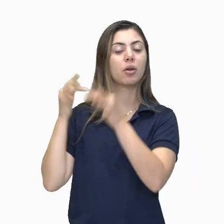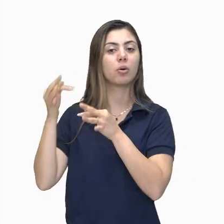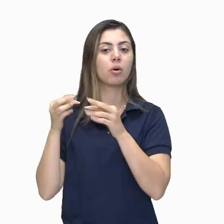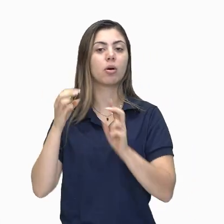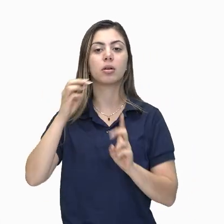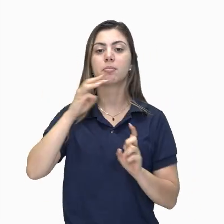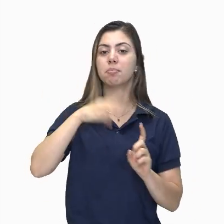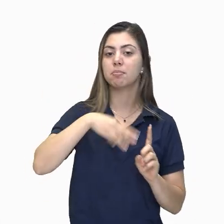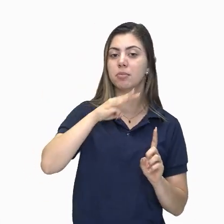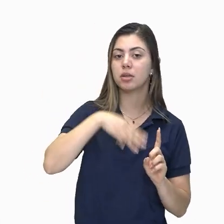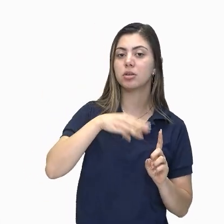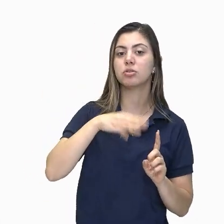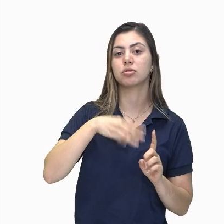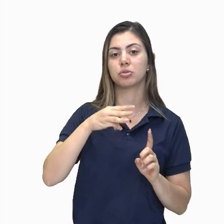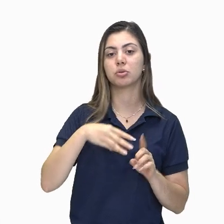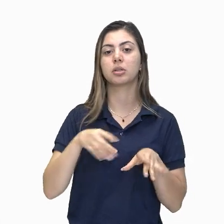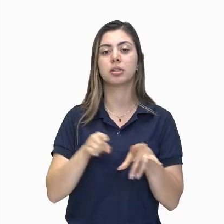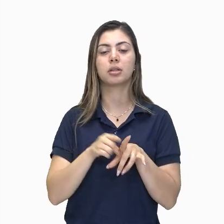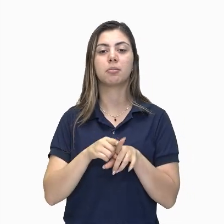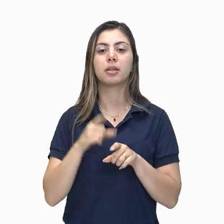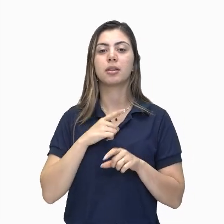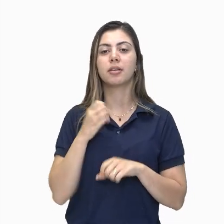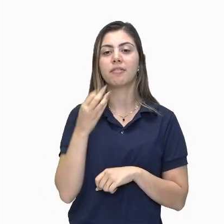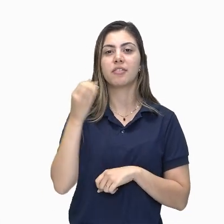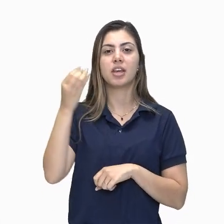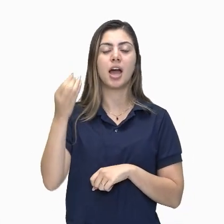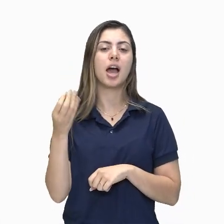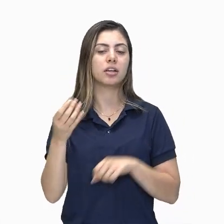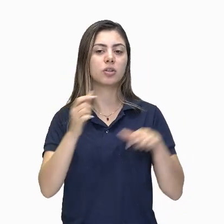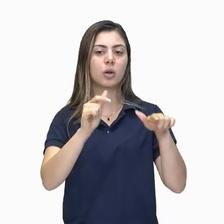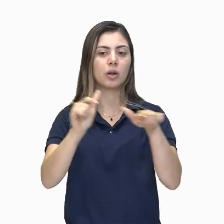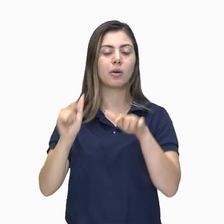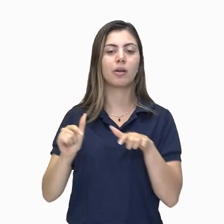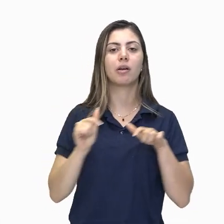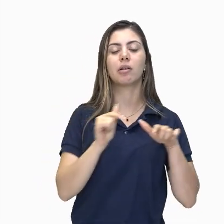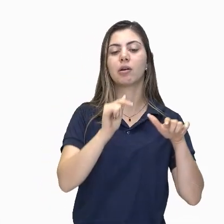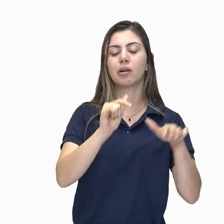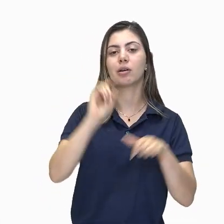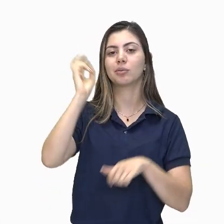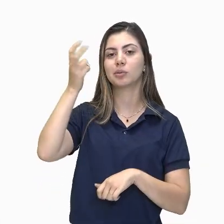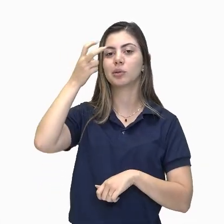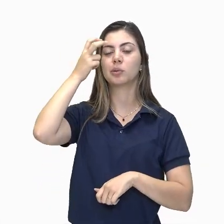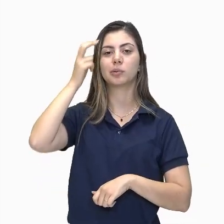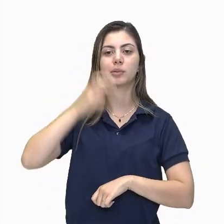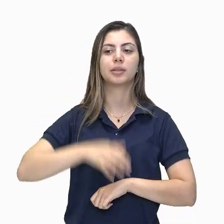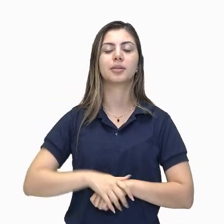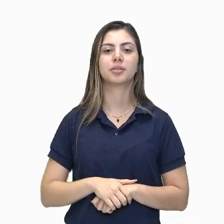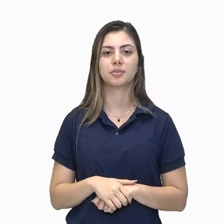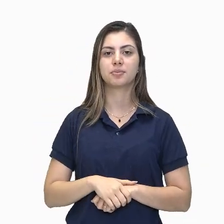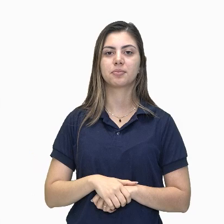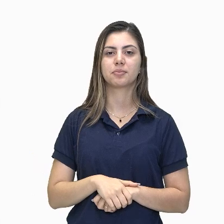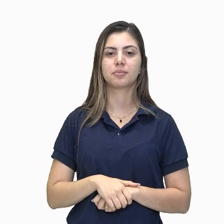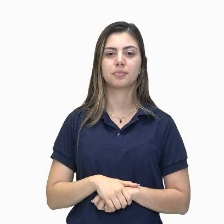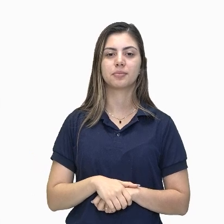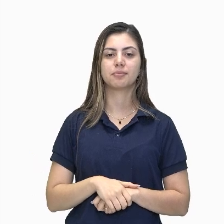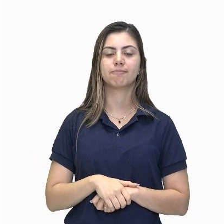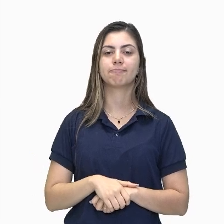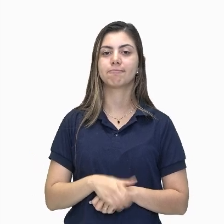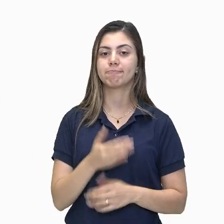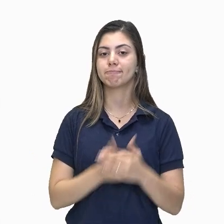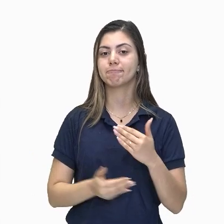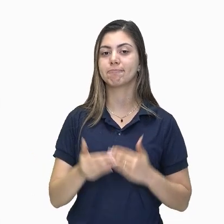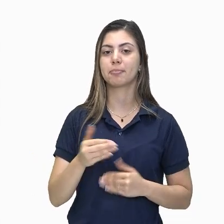e cultural, a visita a vários espaços, a vários elementos muito diversos. Na